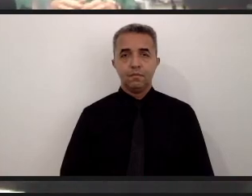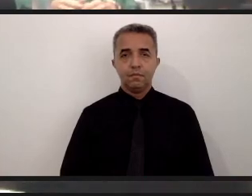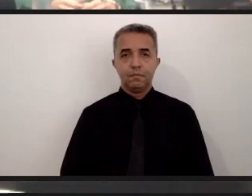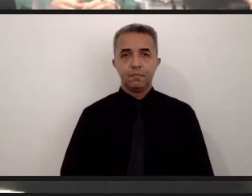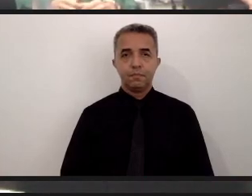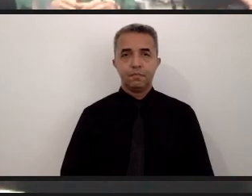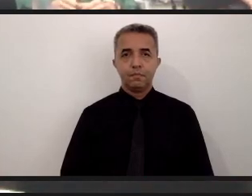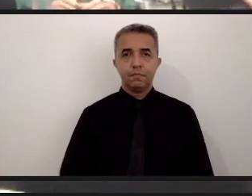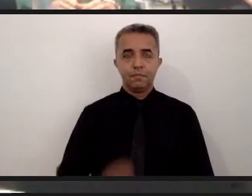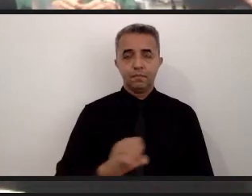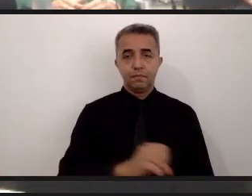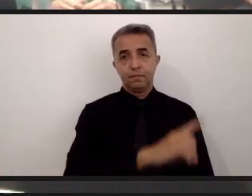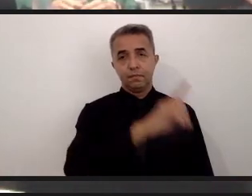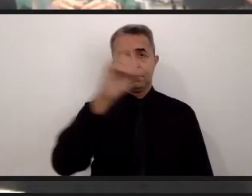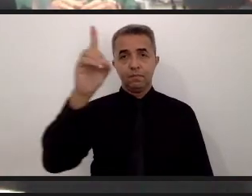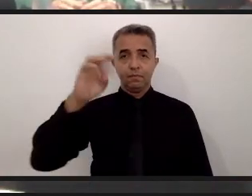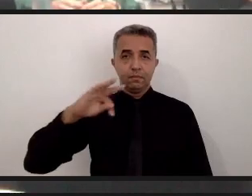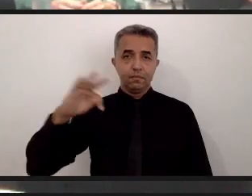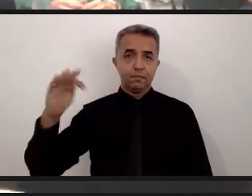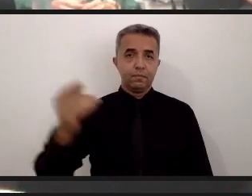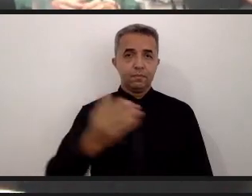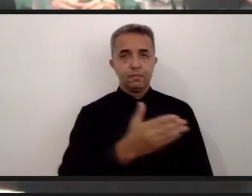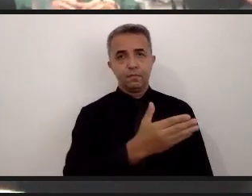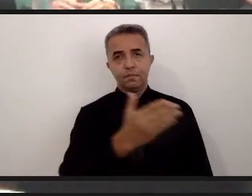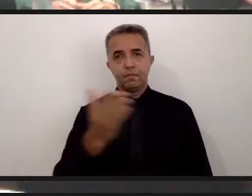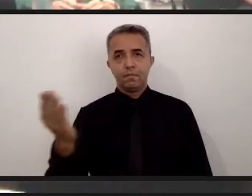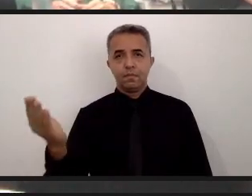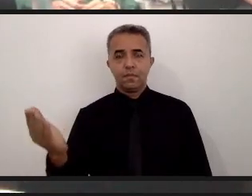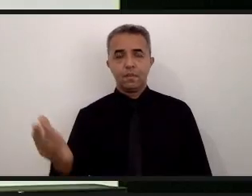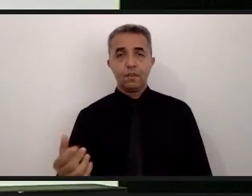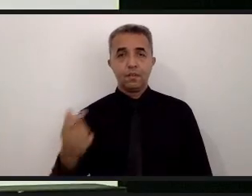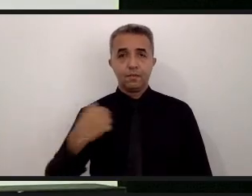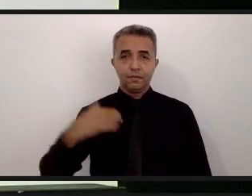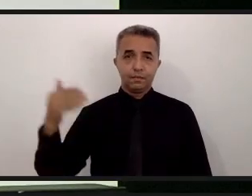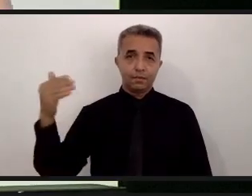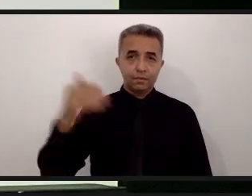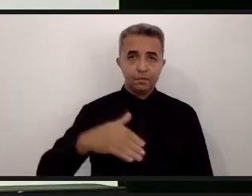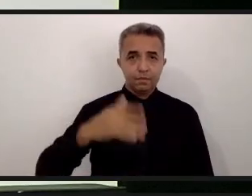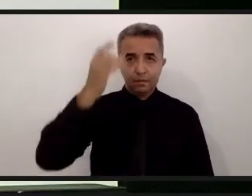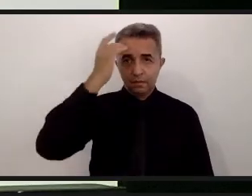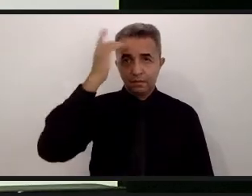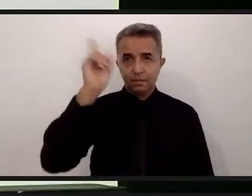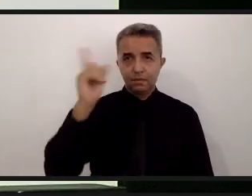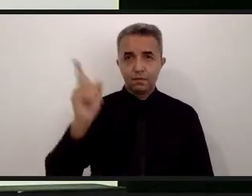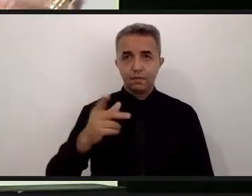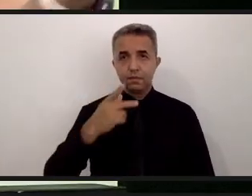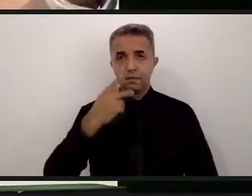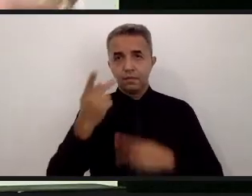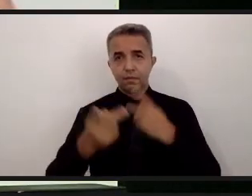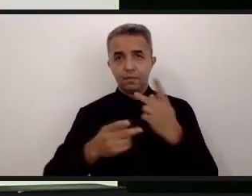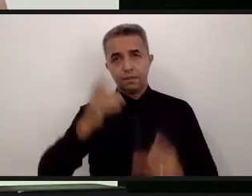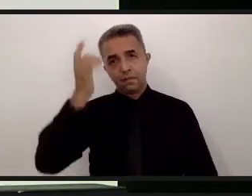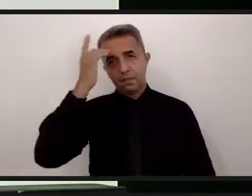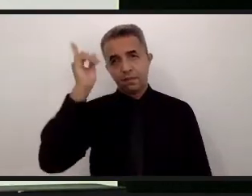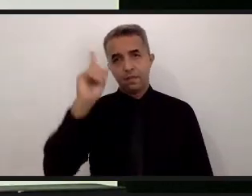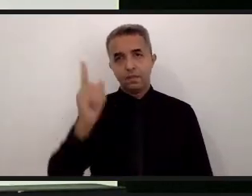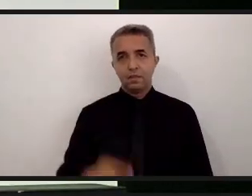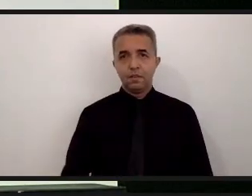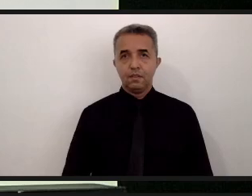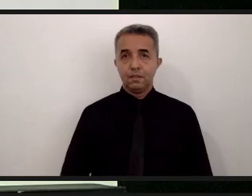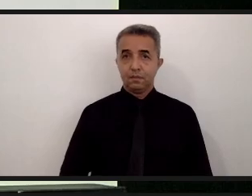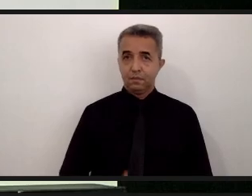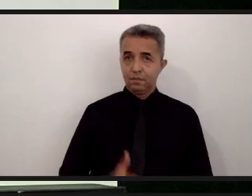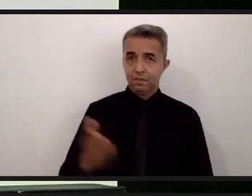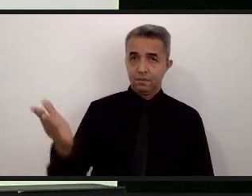Bom dia a todos, bom dia a todas. Não é fácil estar aqui, não é fácil falar, principalmente quando a gente tem um marido que fala bem,